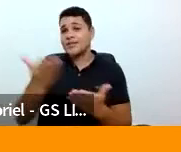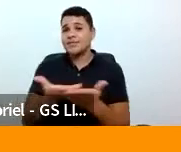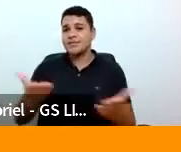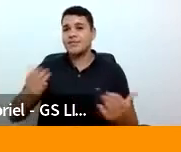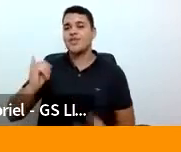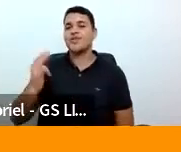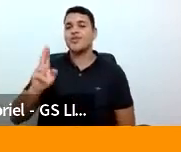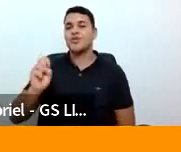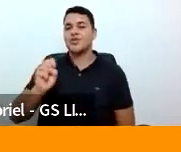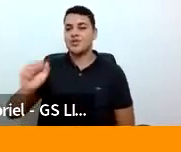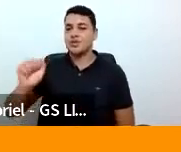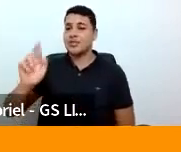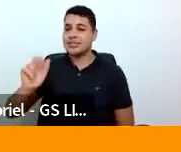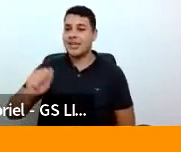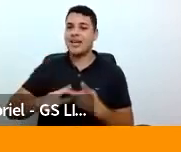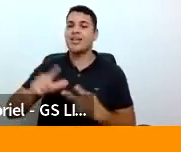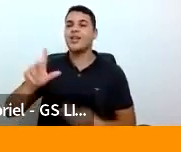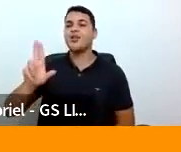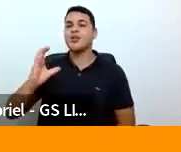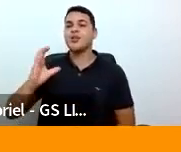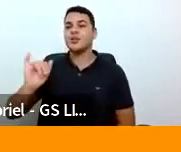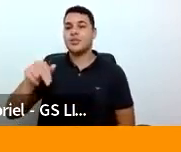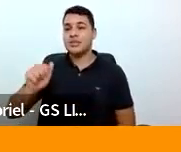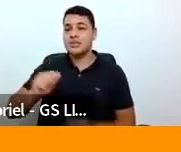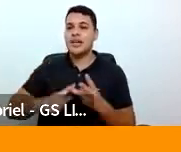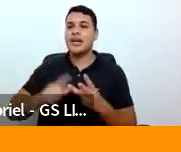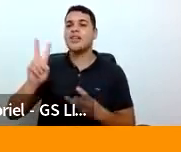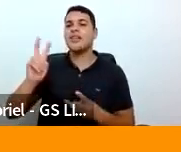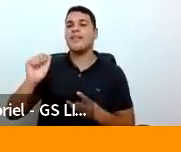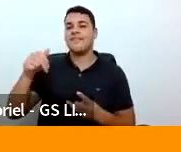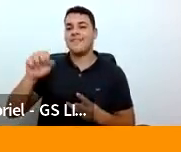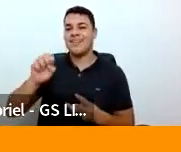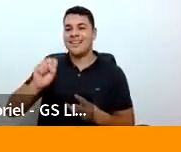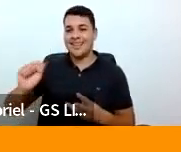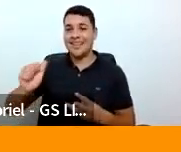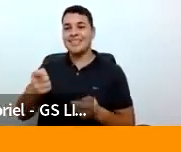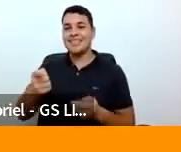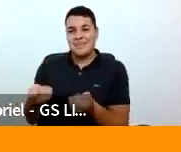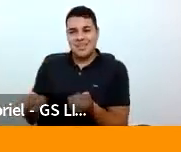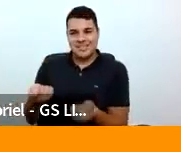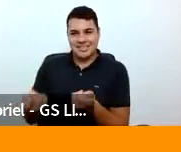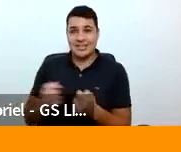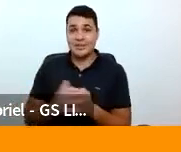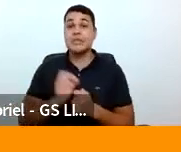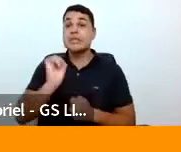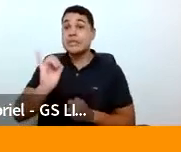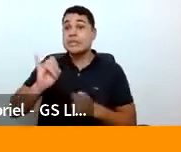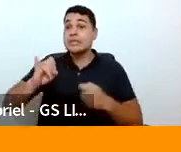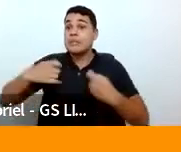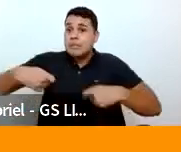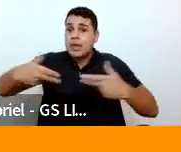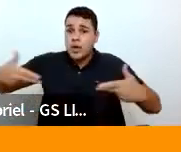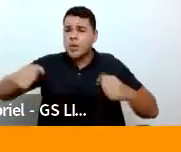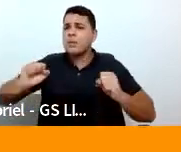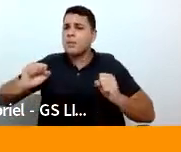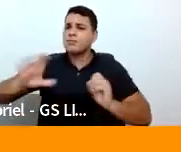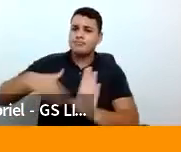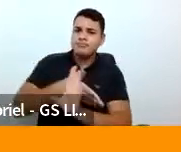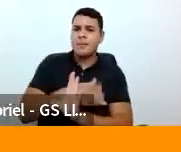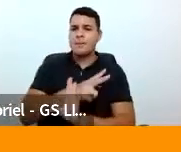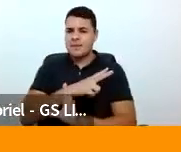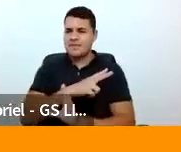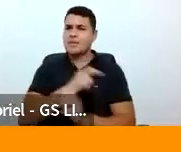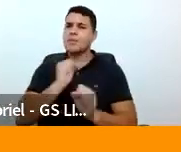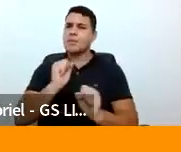assim, né, Luciana, enfim, pela oportunidade, Vanessa, pela mediação. E qualquer questão, nós estamos aí à disposição pelo comitê no